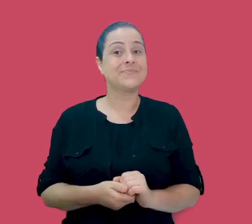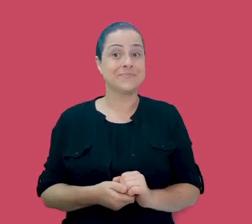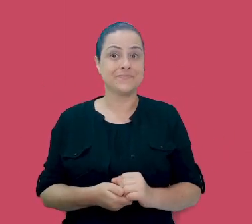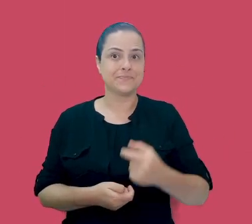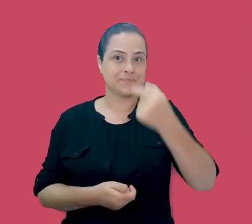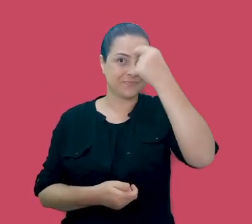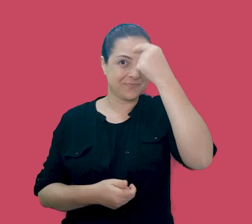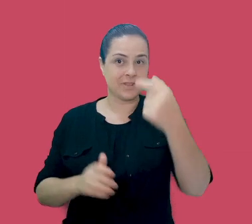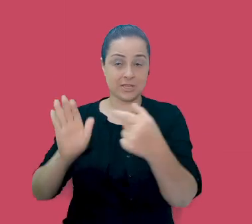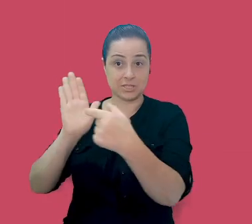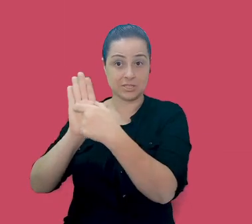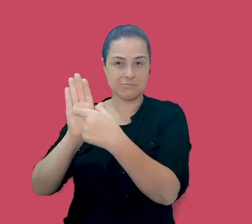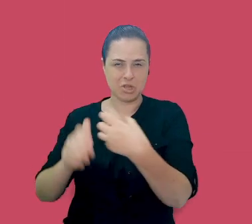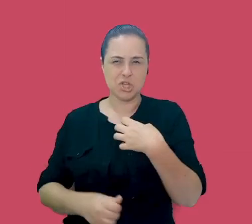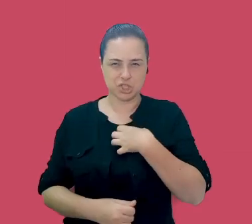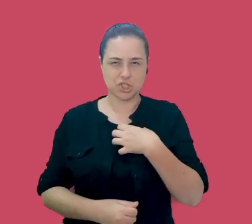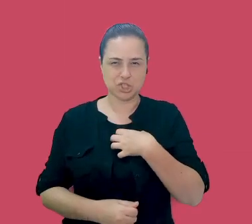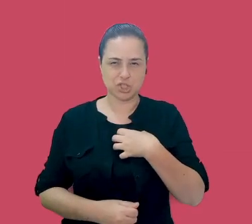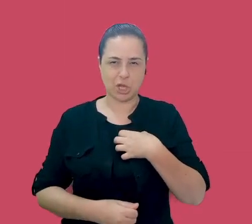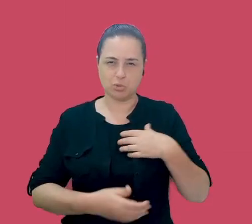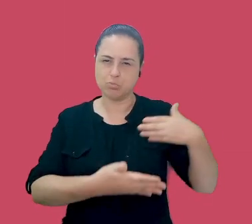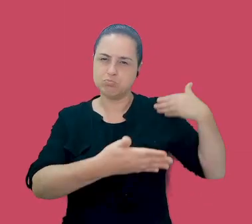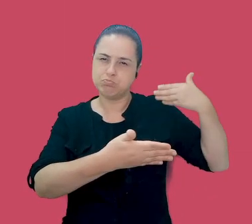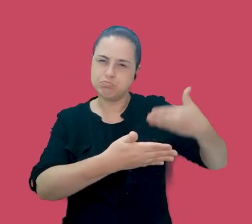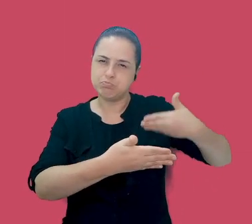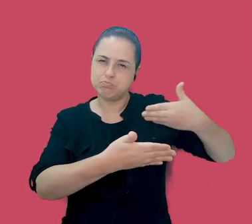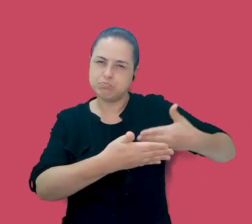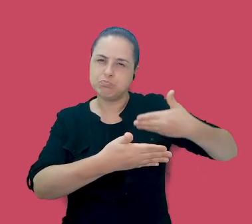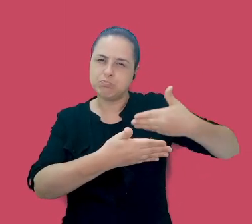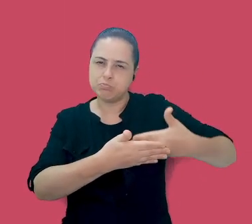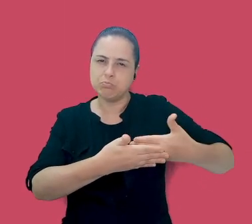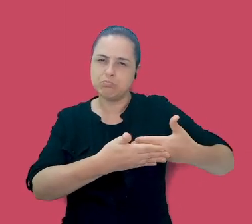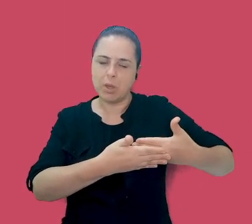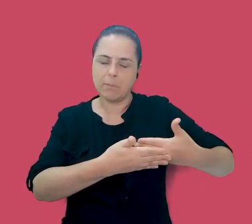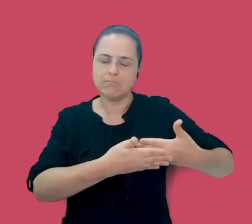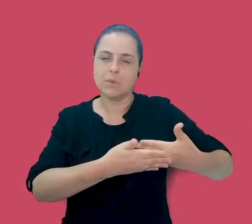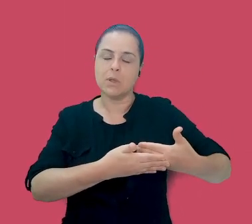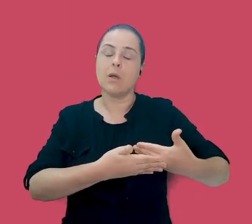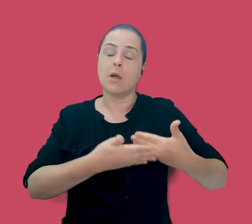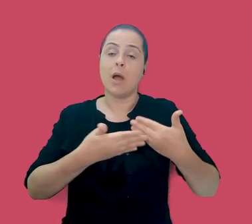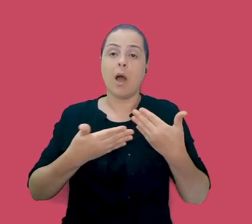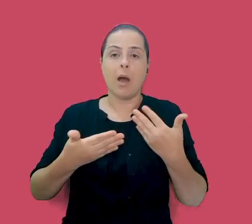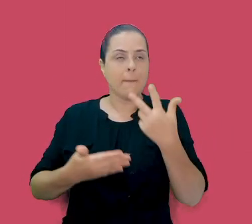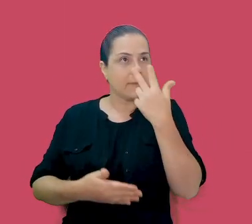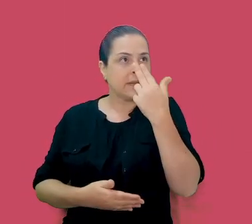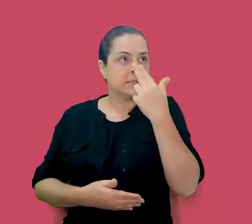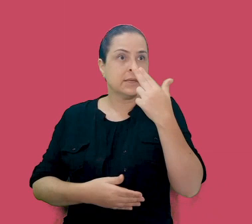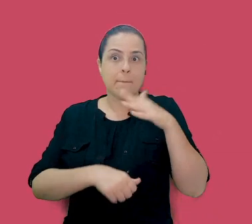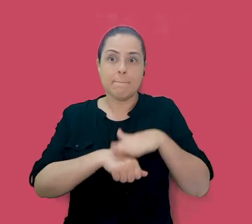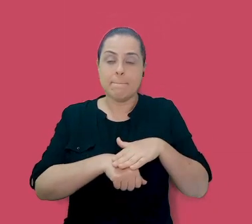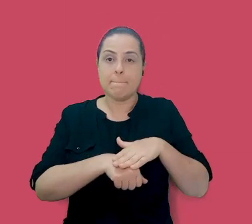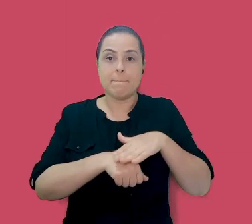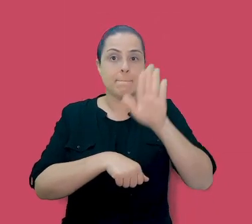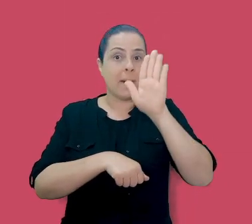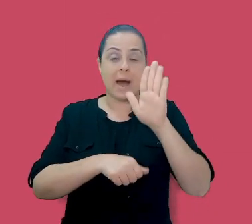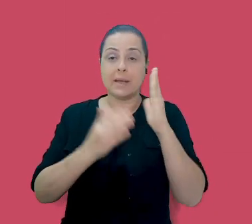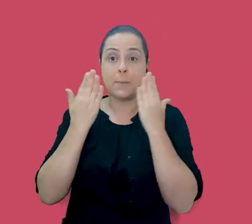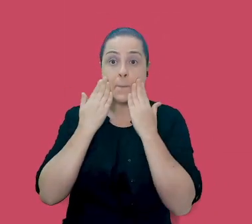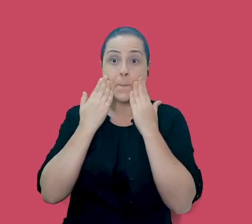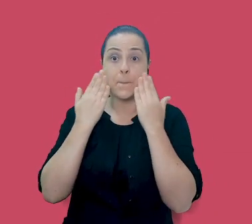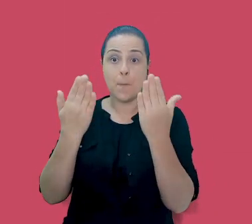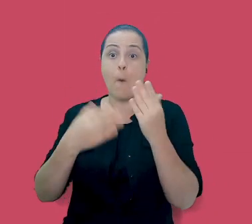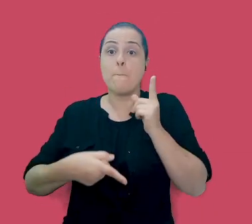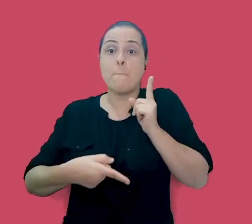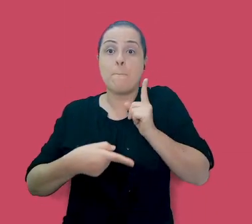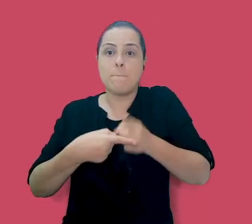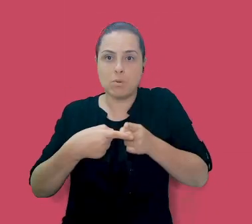Essa inteligência artificial, do jeito que ela tem vindo, né, ela tem ficado muito mais em evidência